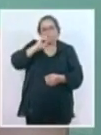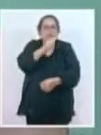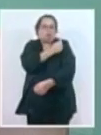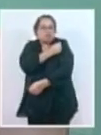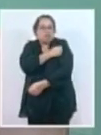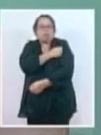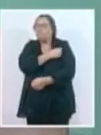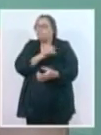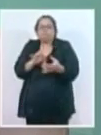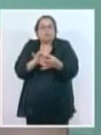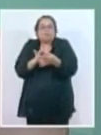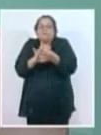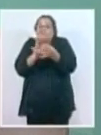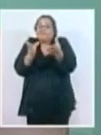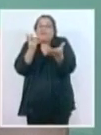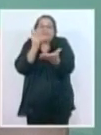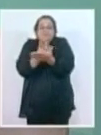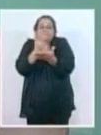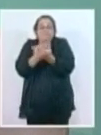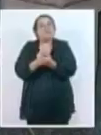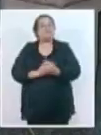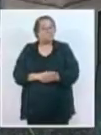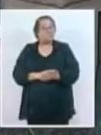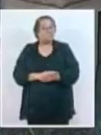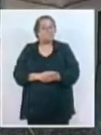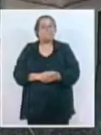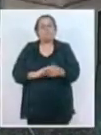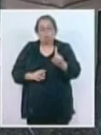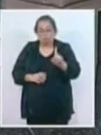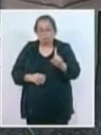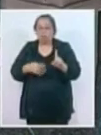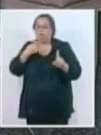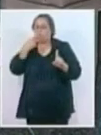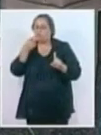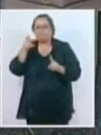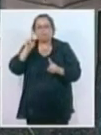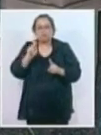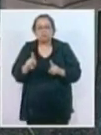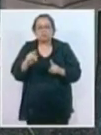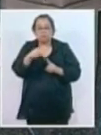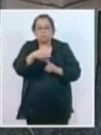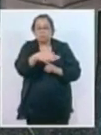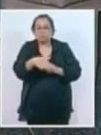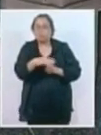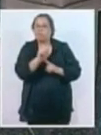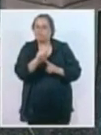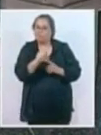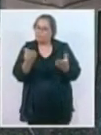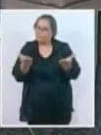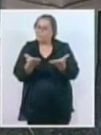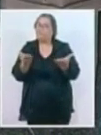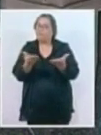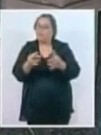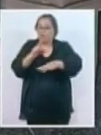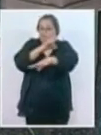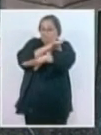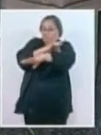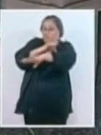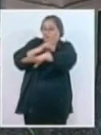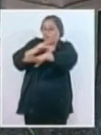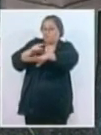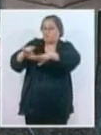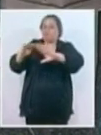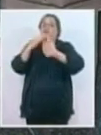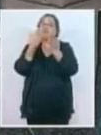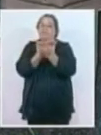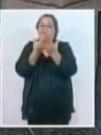entrega mesmo. E o detalhe, Melisa, é uma obra de entrega. Uma coisa que eu falo muito à população é o seguinte, agora, com a calçada do CAIC, nós